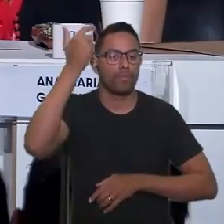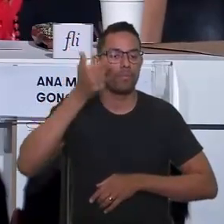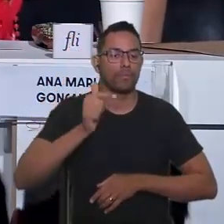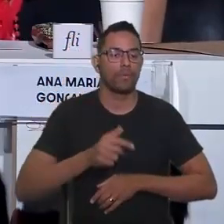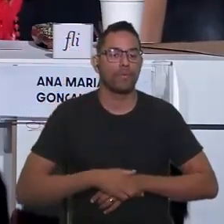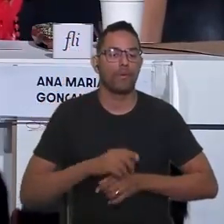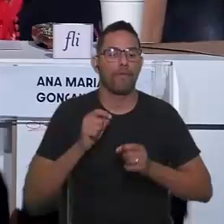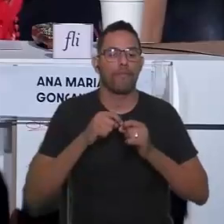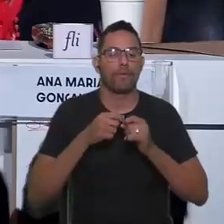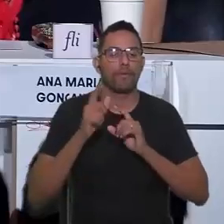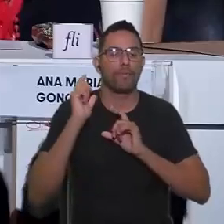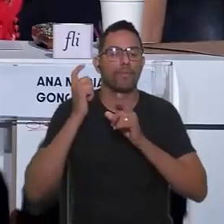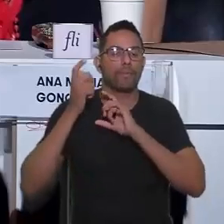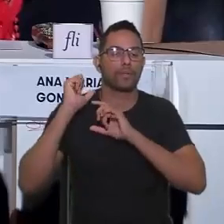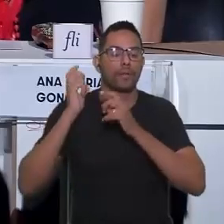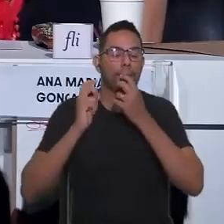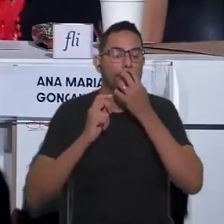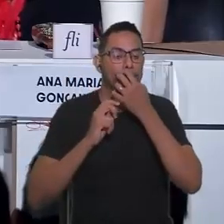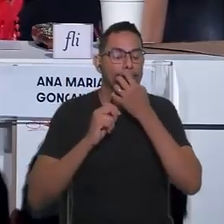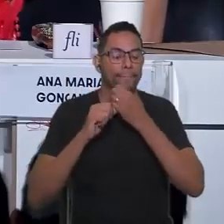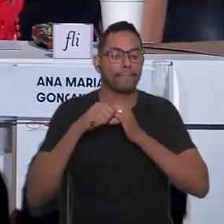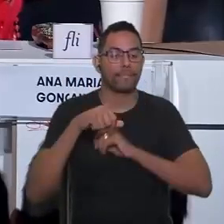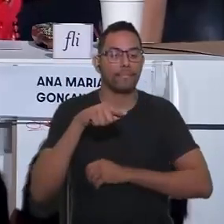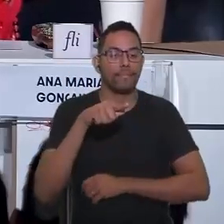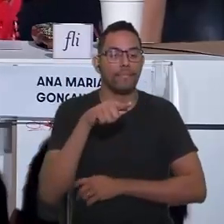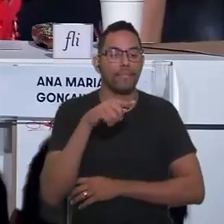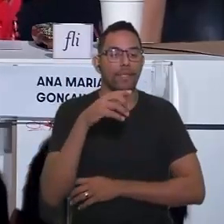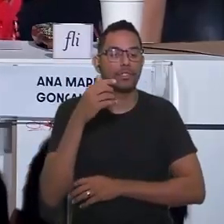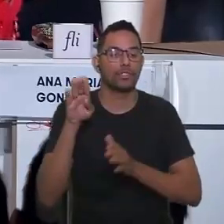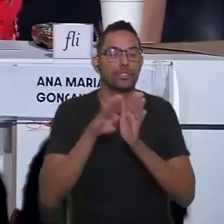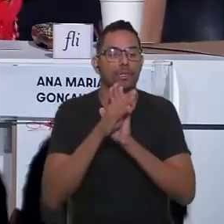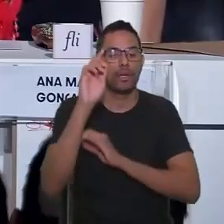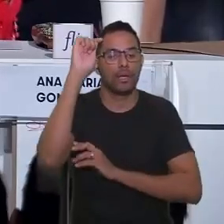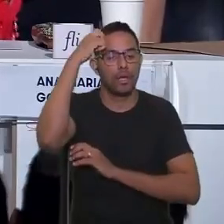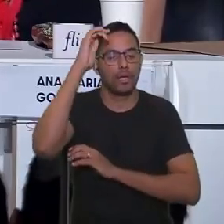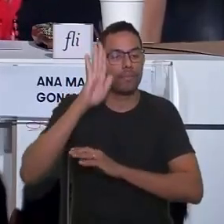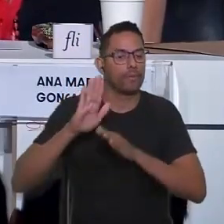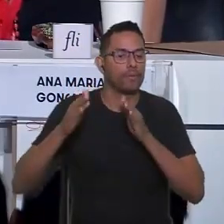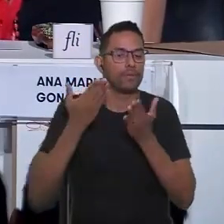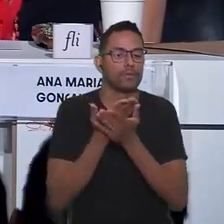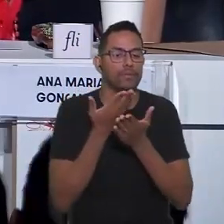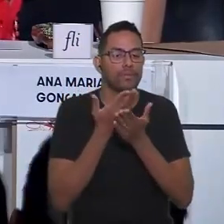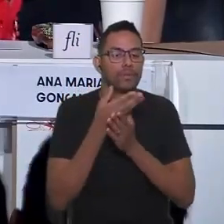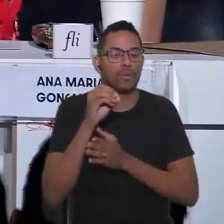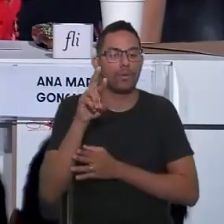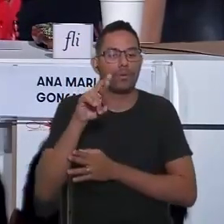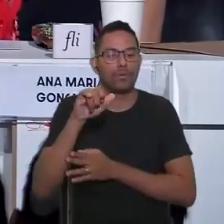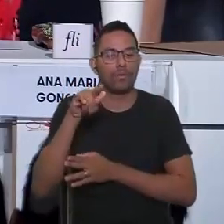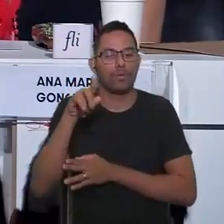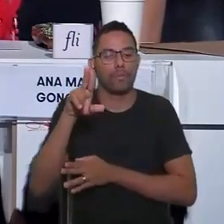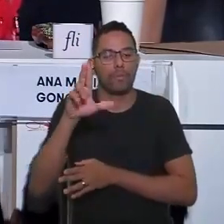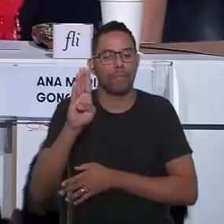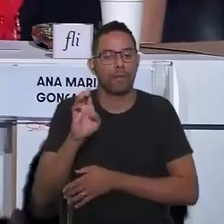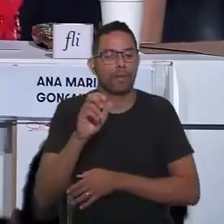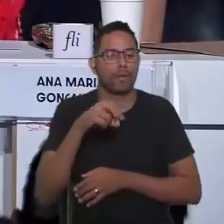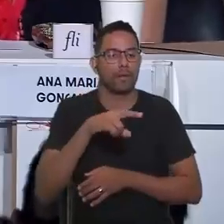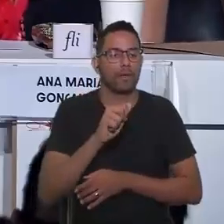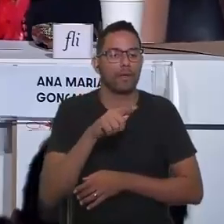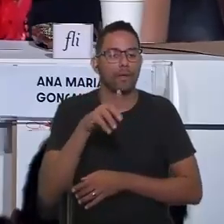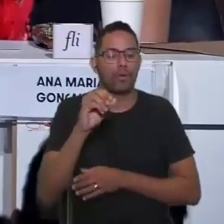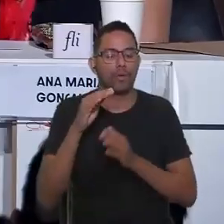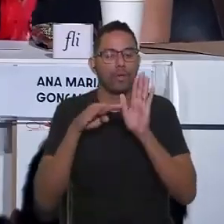que fez com que os antropólogos anglicanos que chegaram à África para estudar o sistema Yorubá, Nagô, com a ajuda